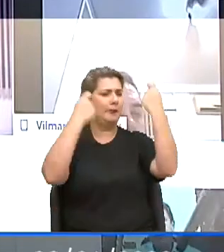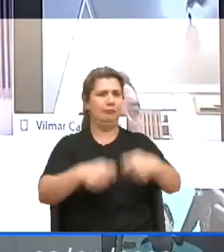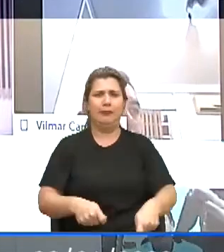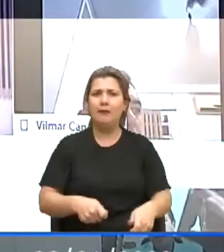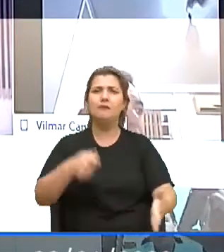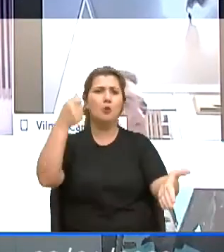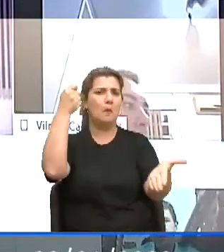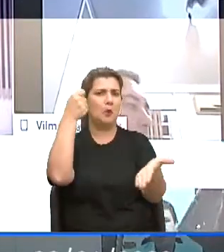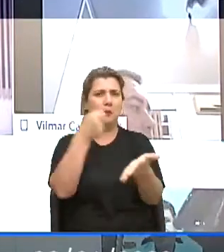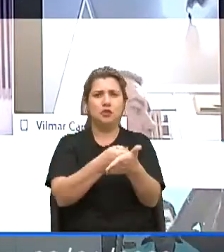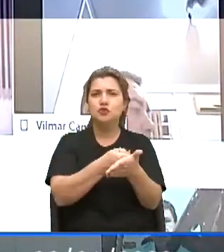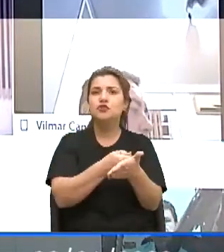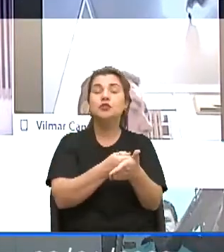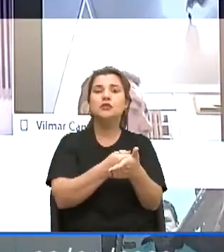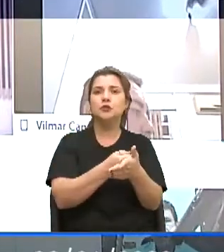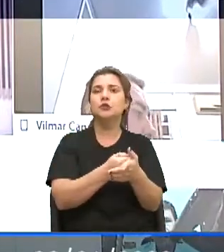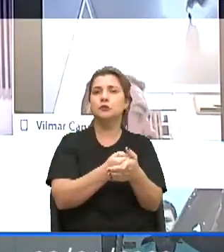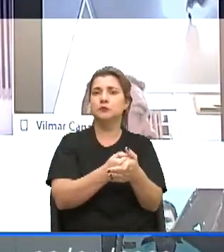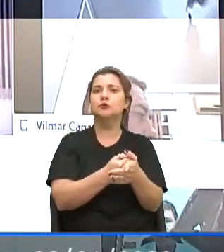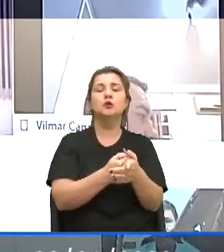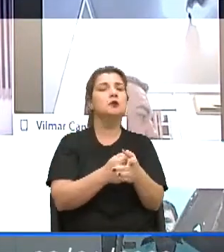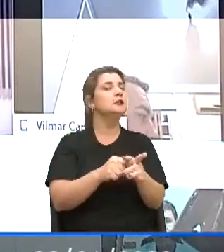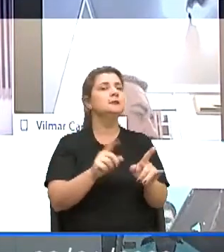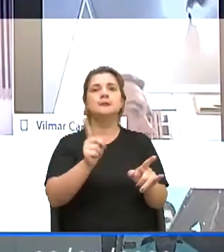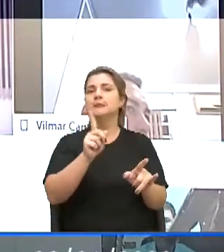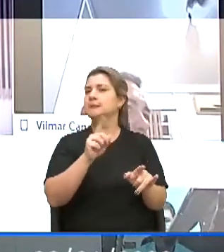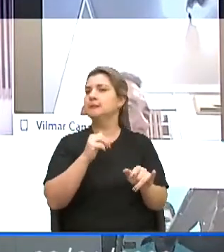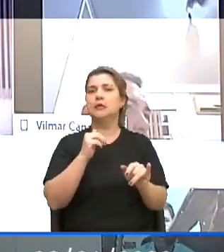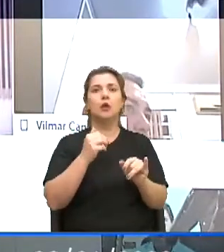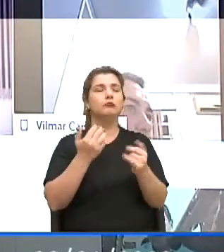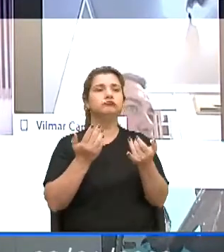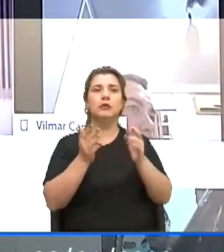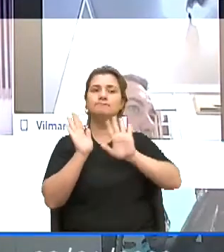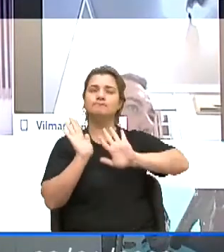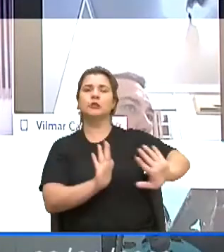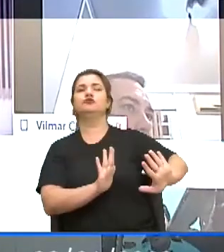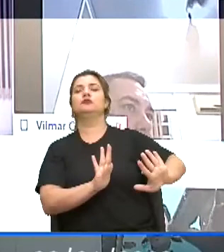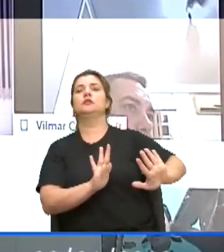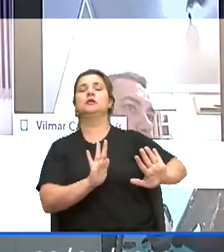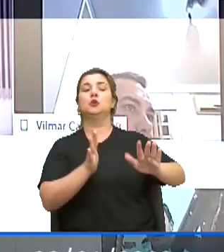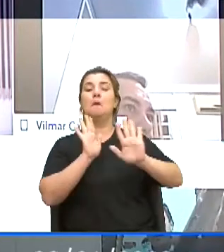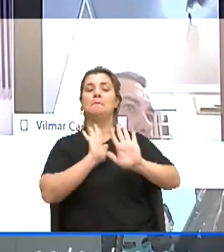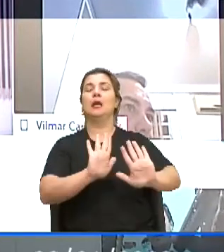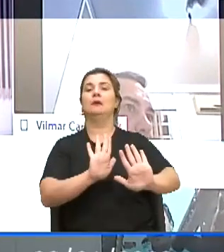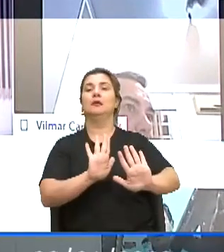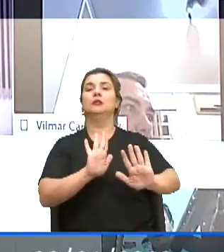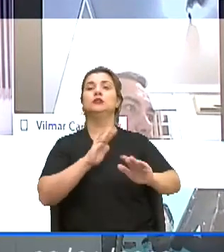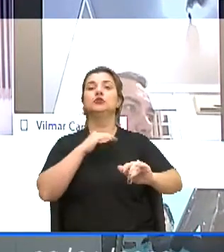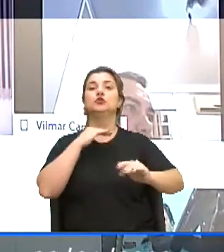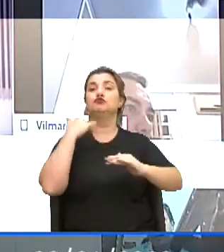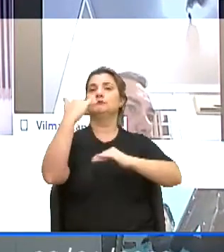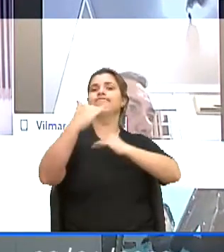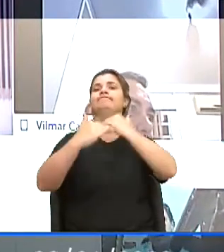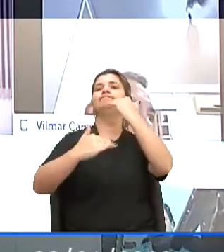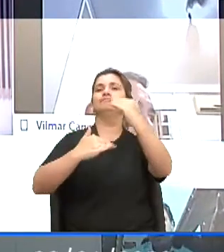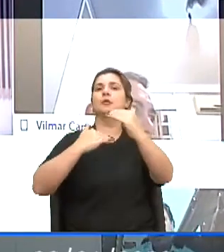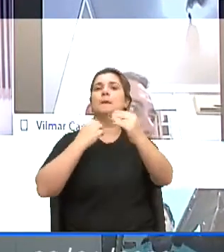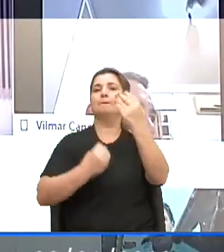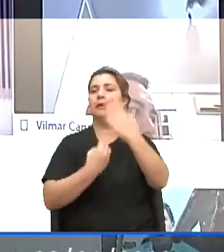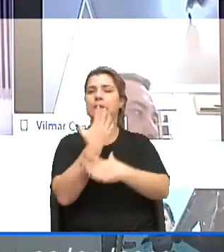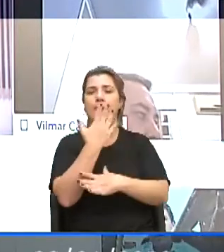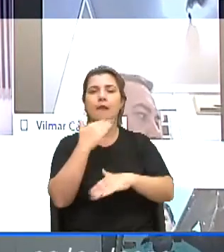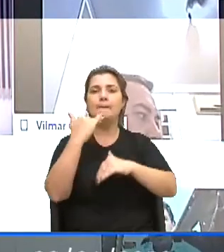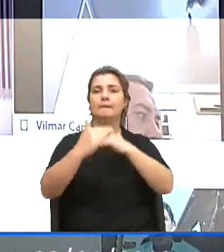comprometido. E nós não temos deixando de produzir, em nenhum momento está sendo reduzida a produção. Nem está sendo reduzida a promoção do frigorífico